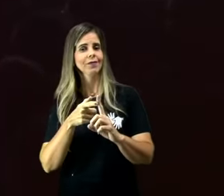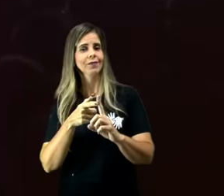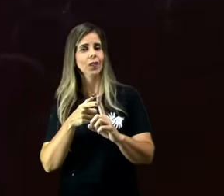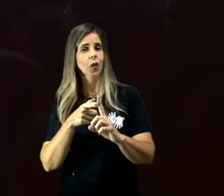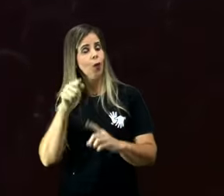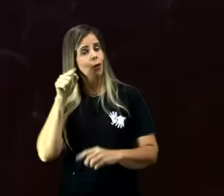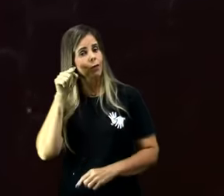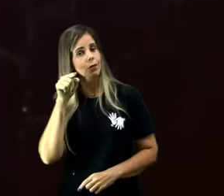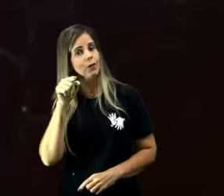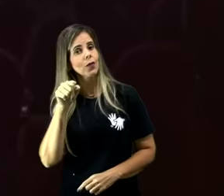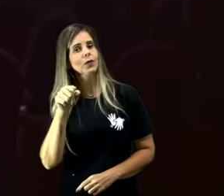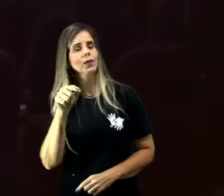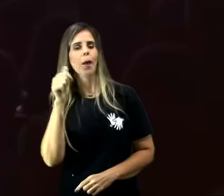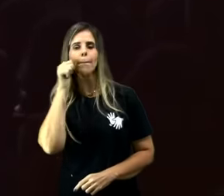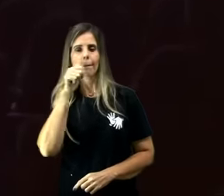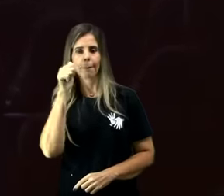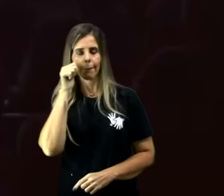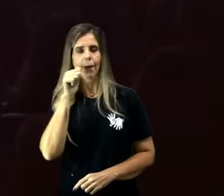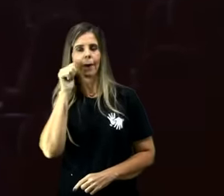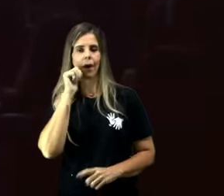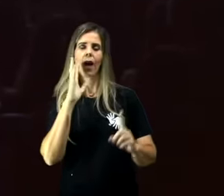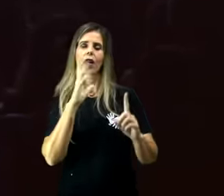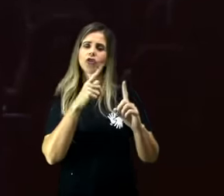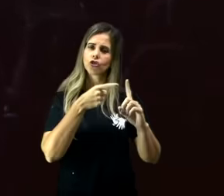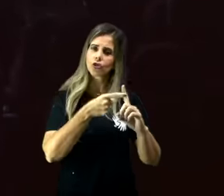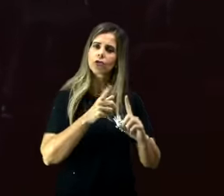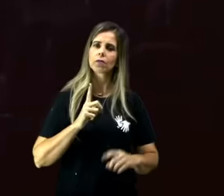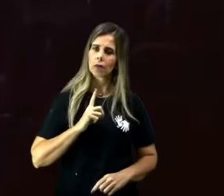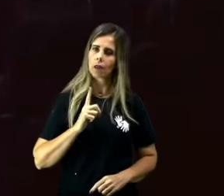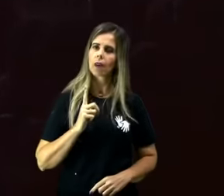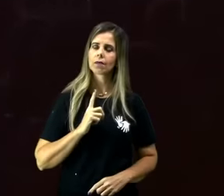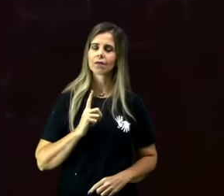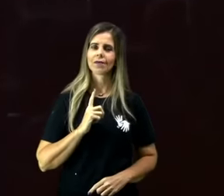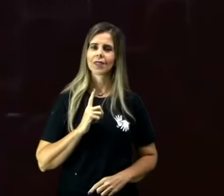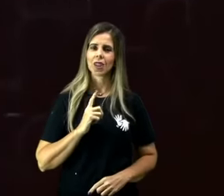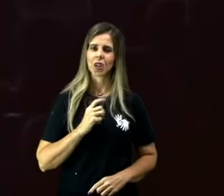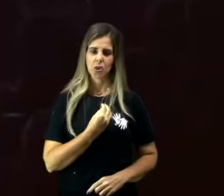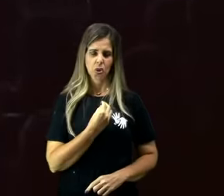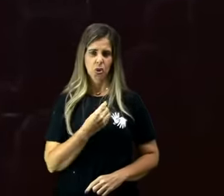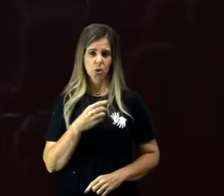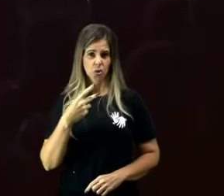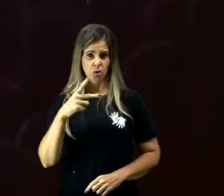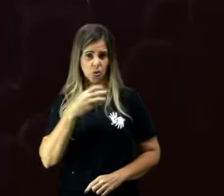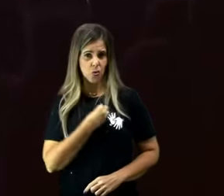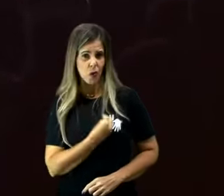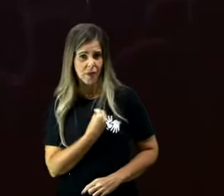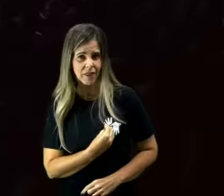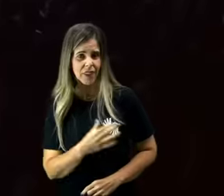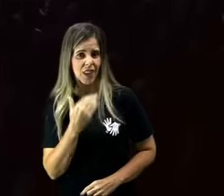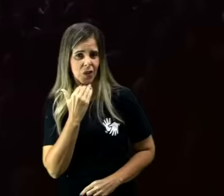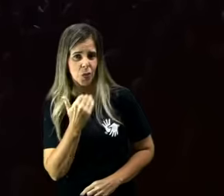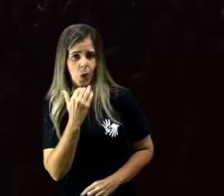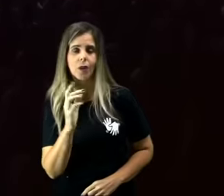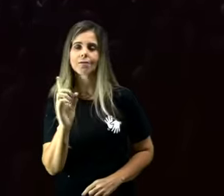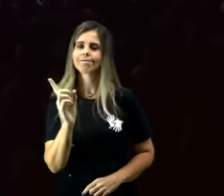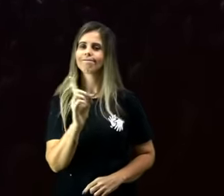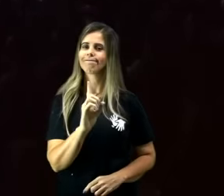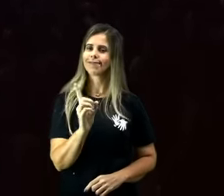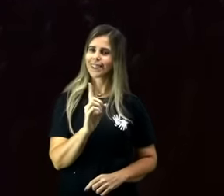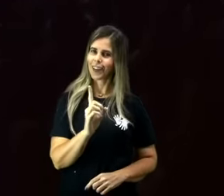mulher. Tu tem destino, homem. Tu não está solto no mar. Você tem alguém que está te conduzindo. Você tem alguém que está.